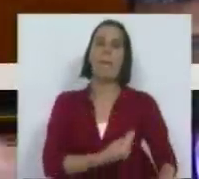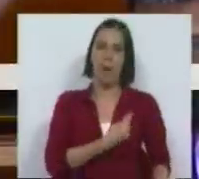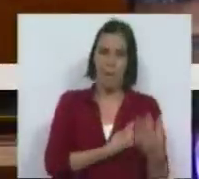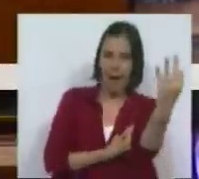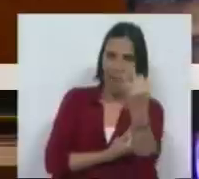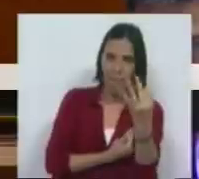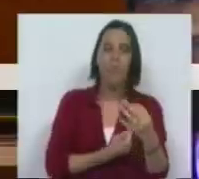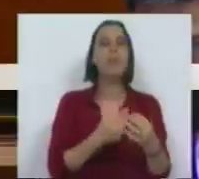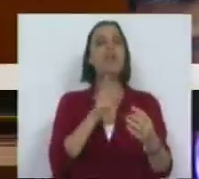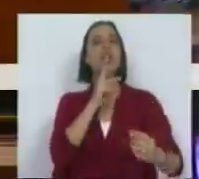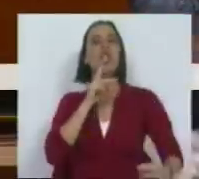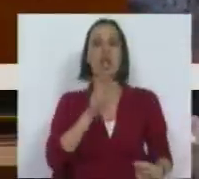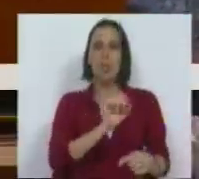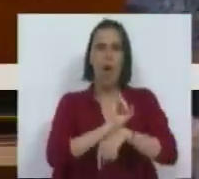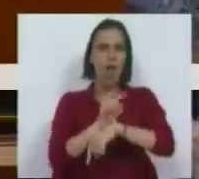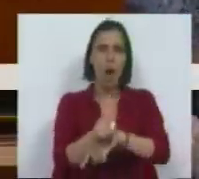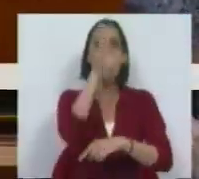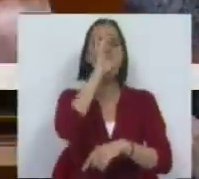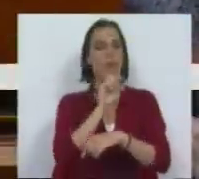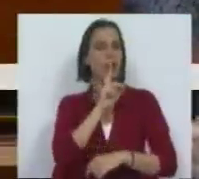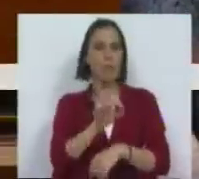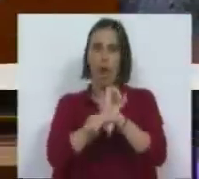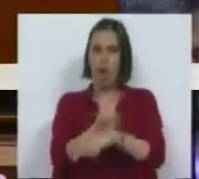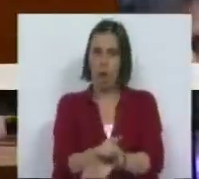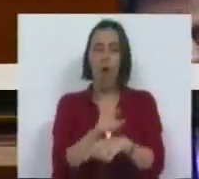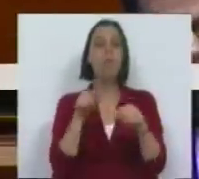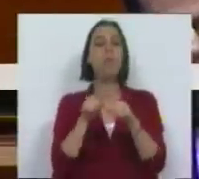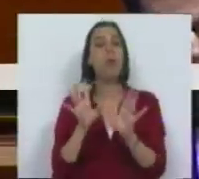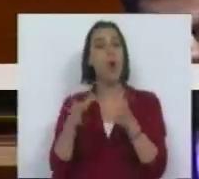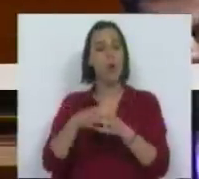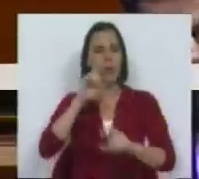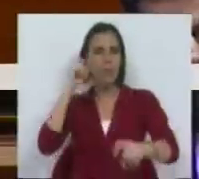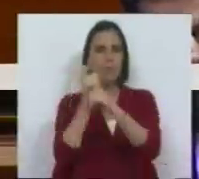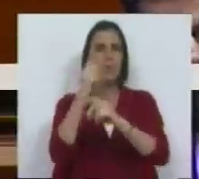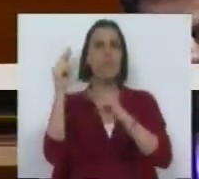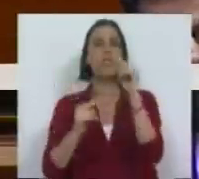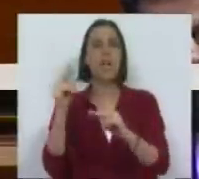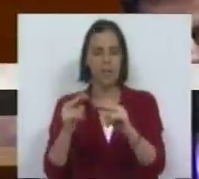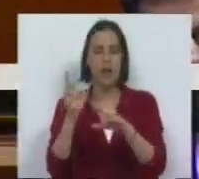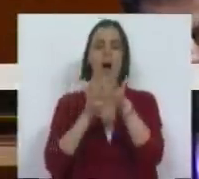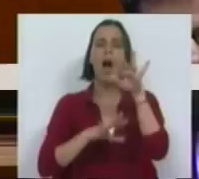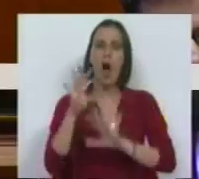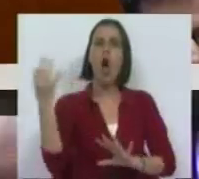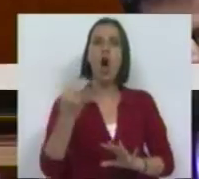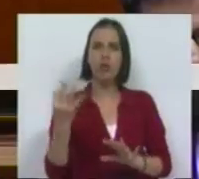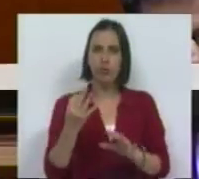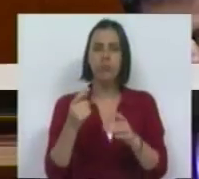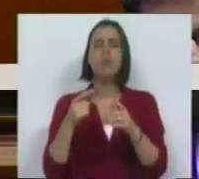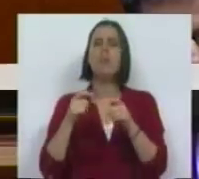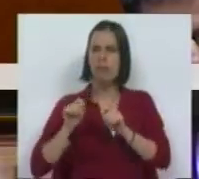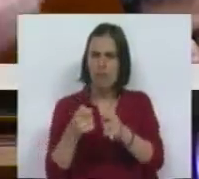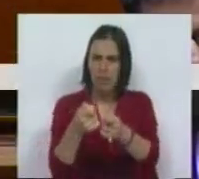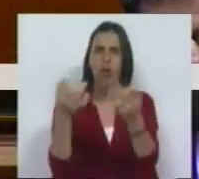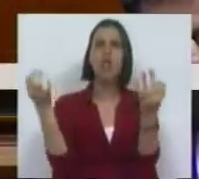preocupante. Teve uma resposta pronta do Governo, teve por parte do Conselho de Fiscalização uma ação muito